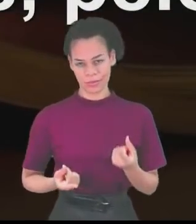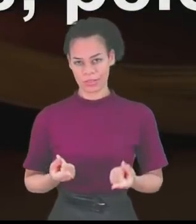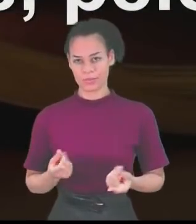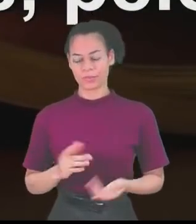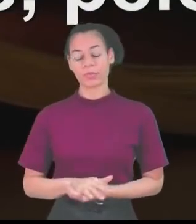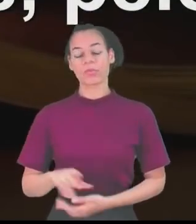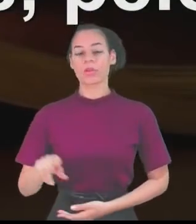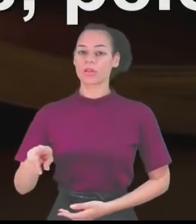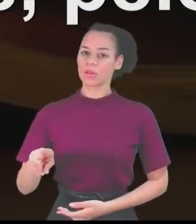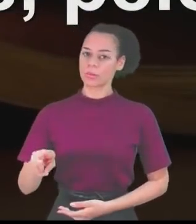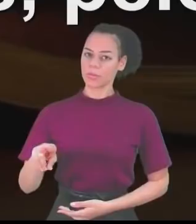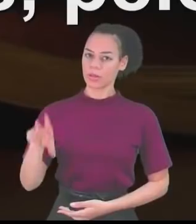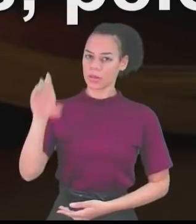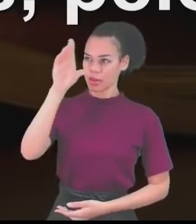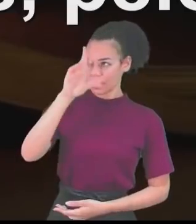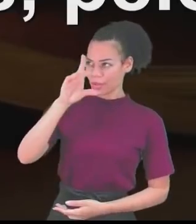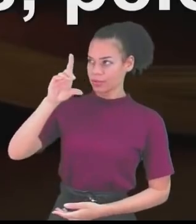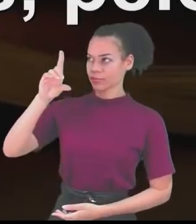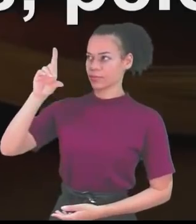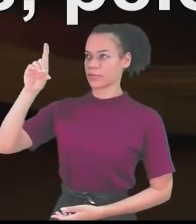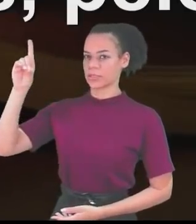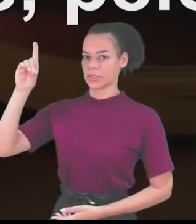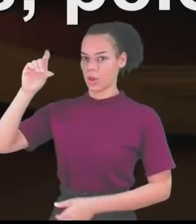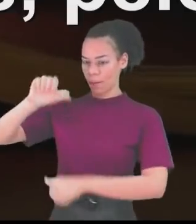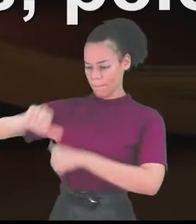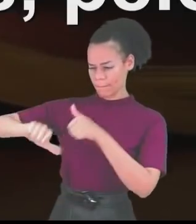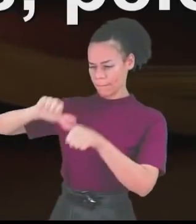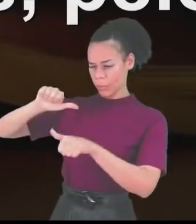os irmãos de Deus é transcendental